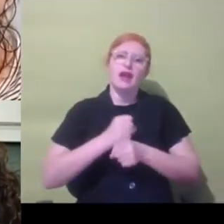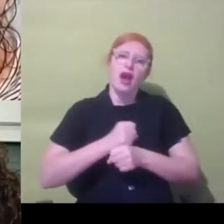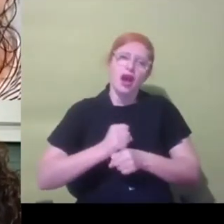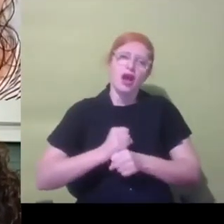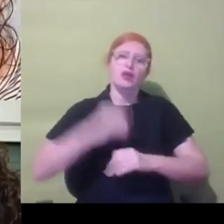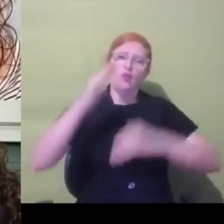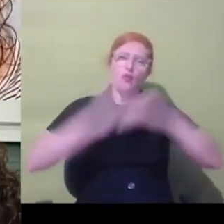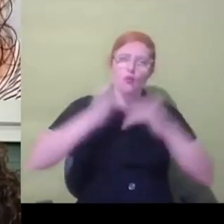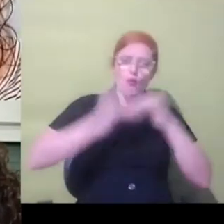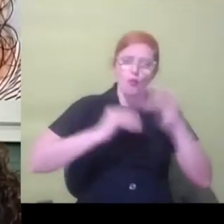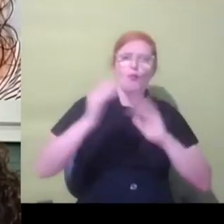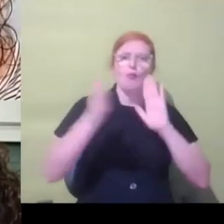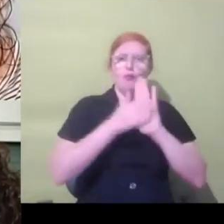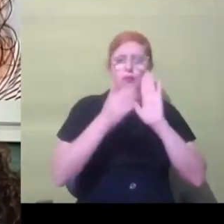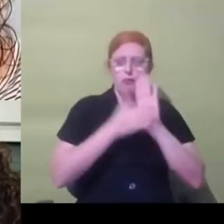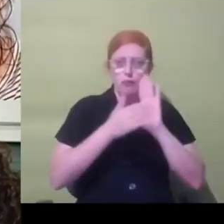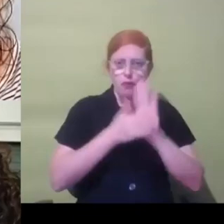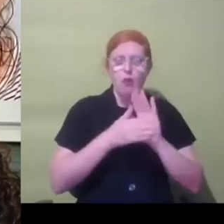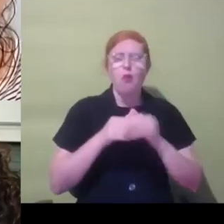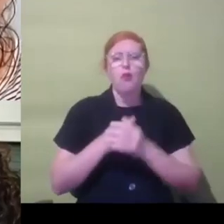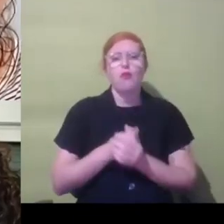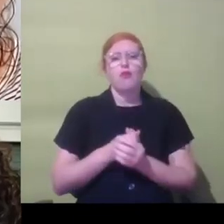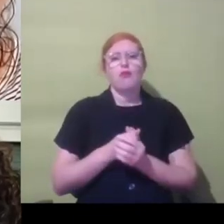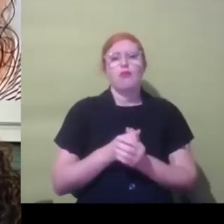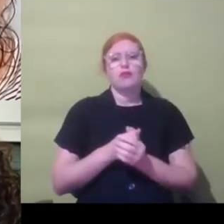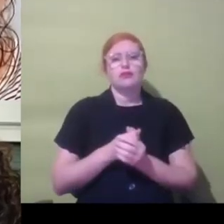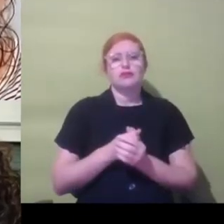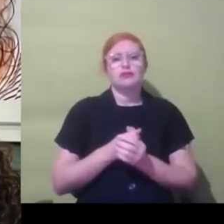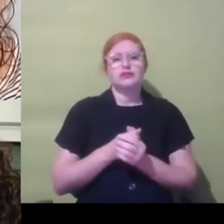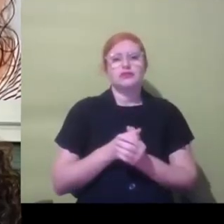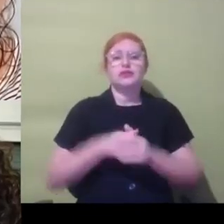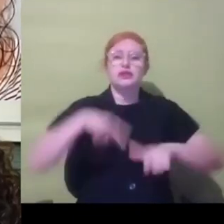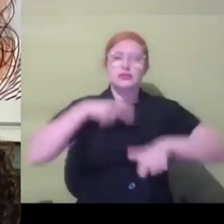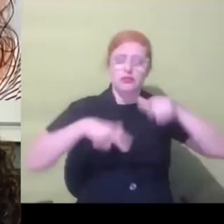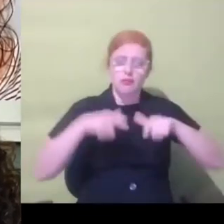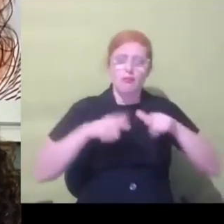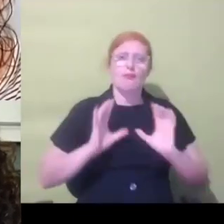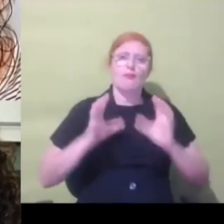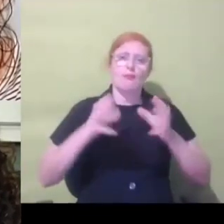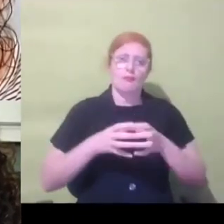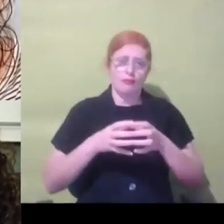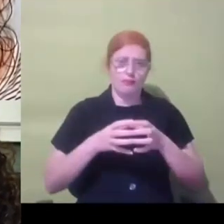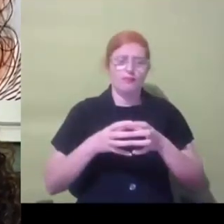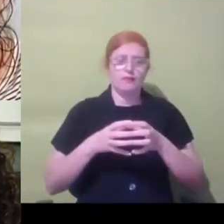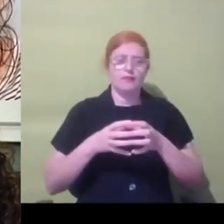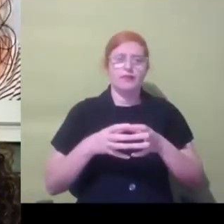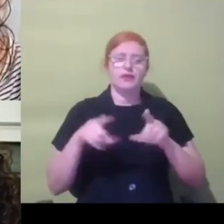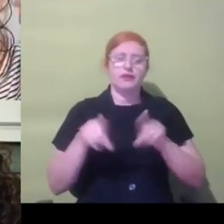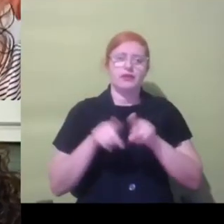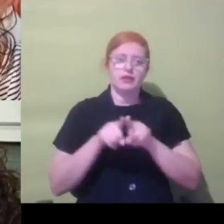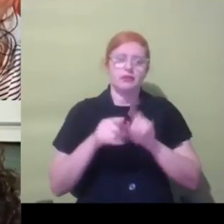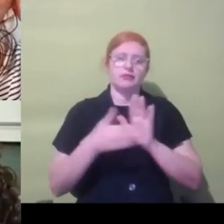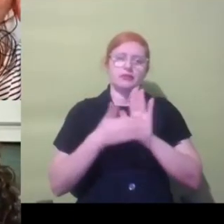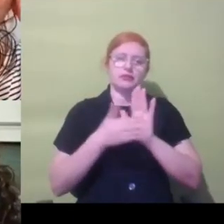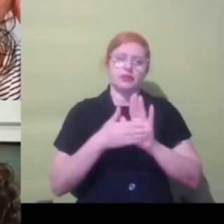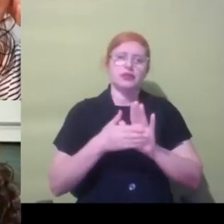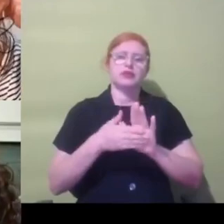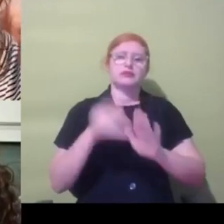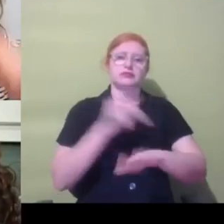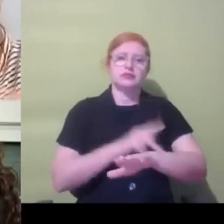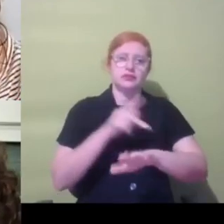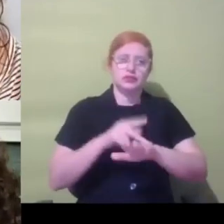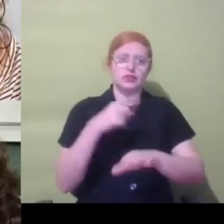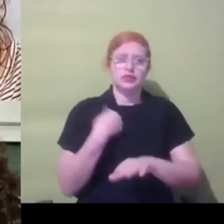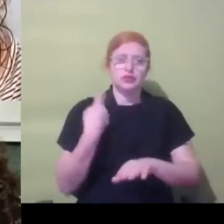construção dessa proposta dessa ação coletiva, e dizer que a proposta pedagógica